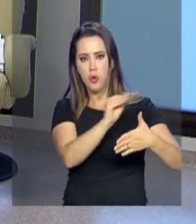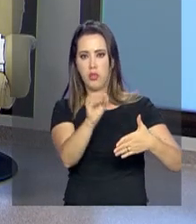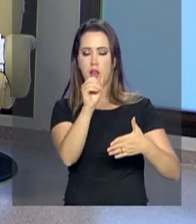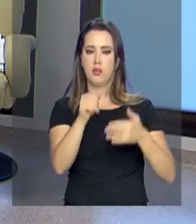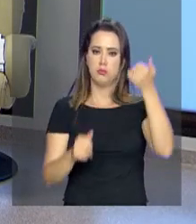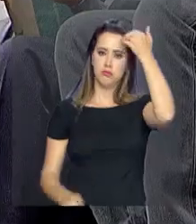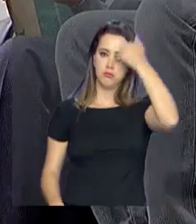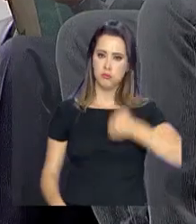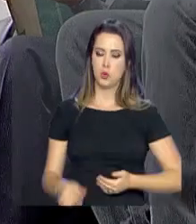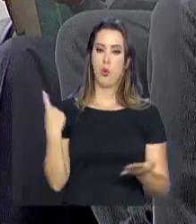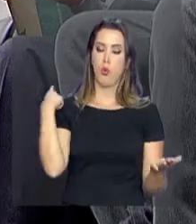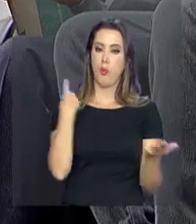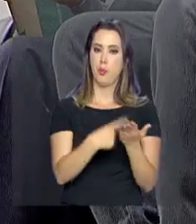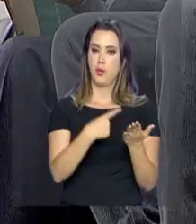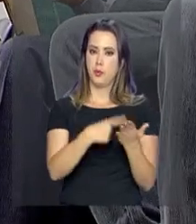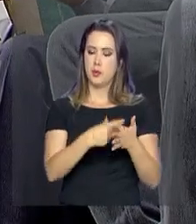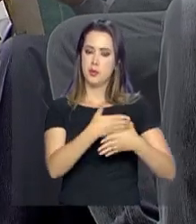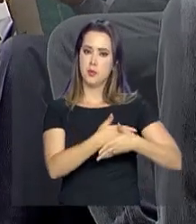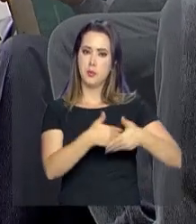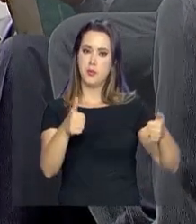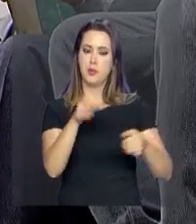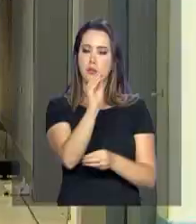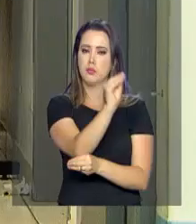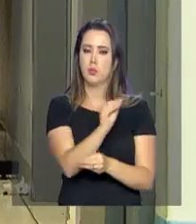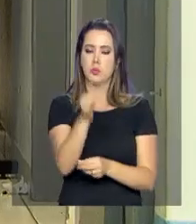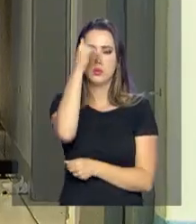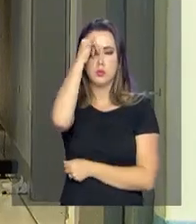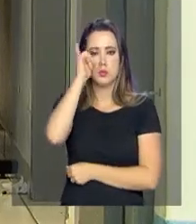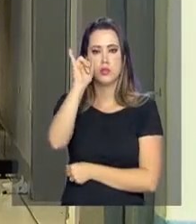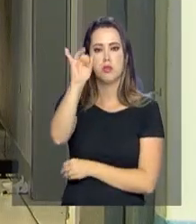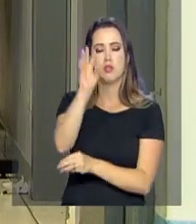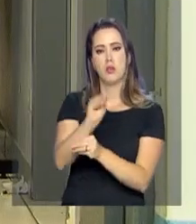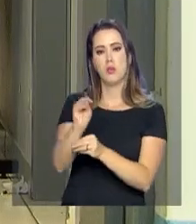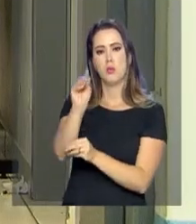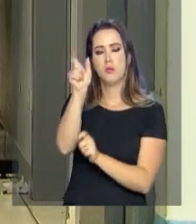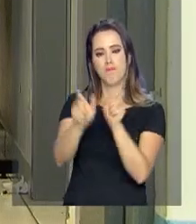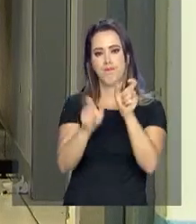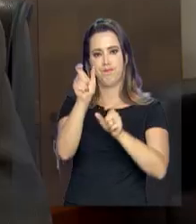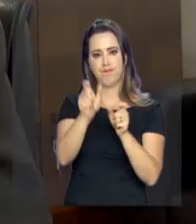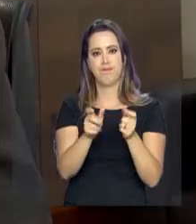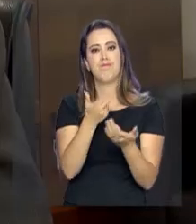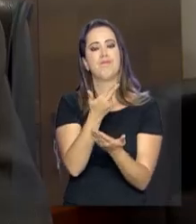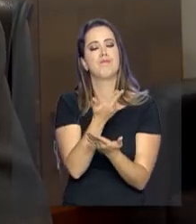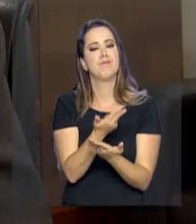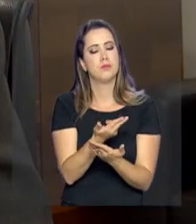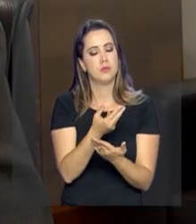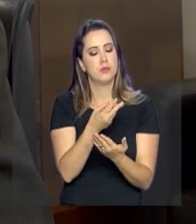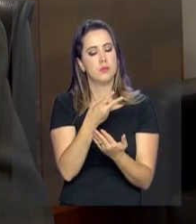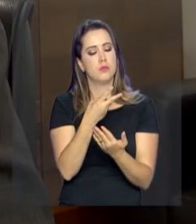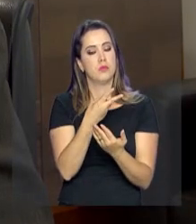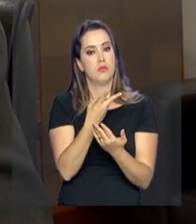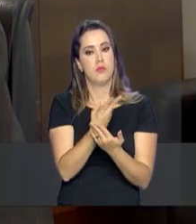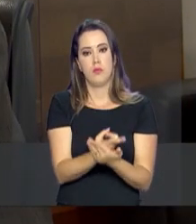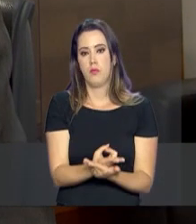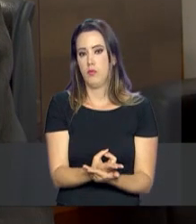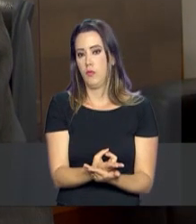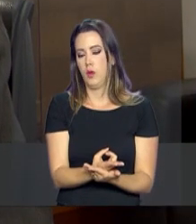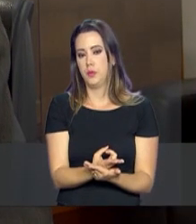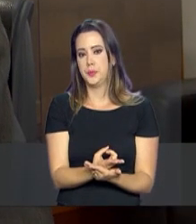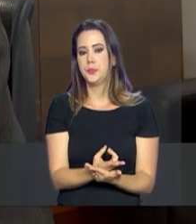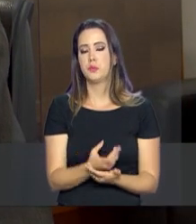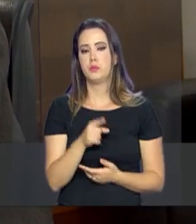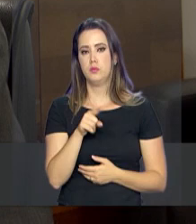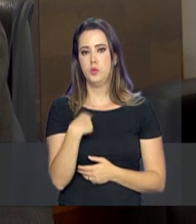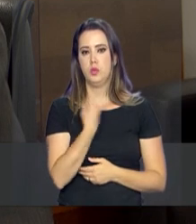12 países para melhorar o trabalho de prevenção e de cuidado dos pacientes nós já somos uma referência no